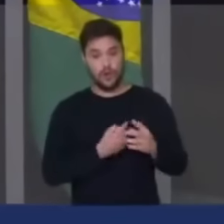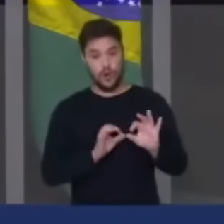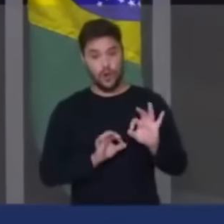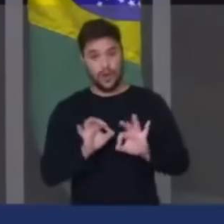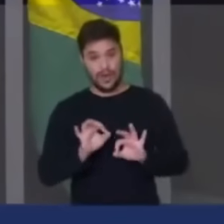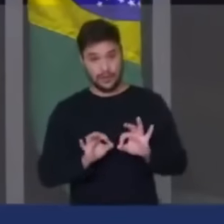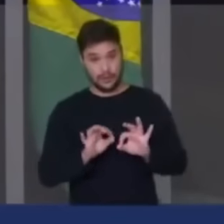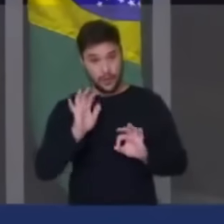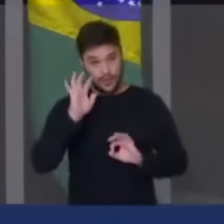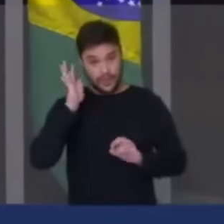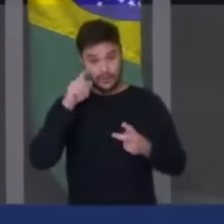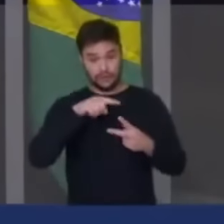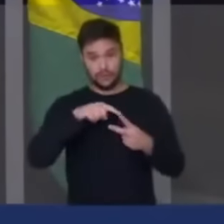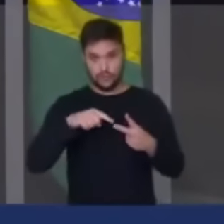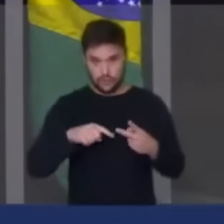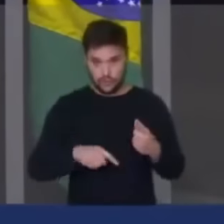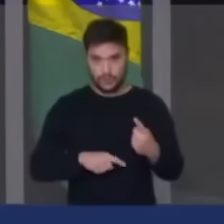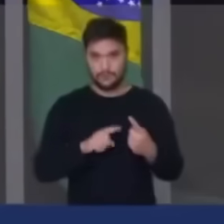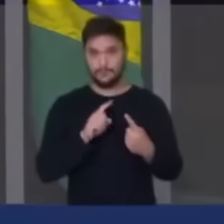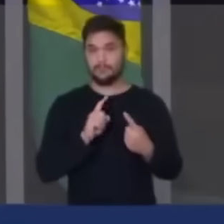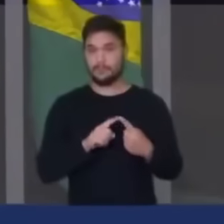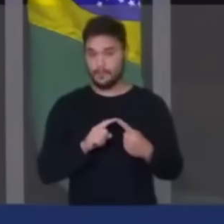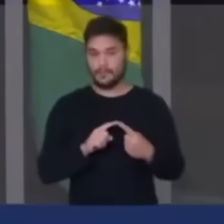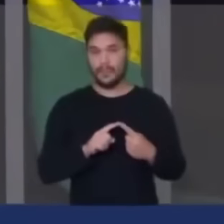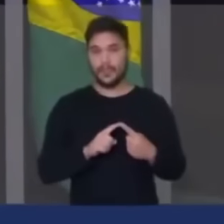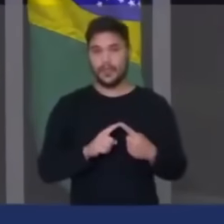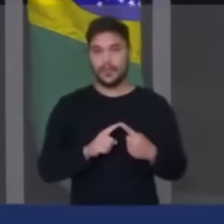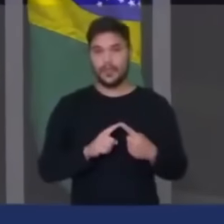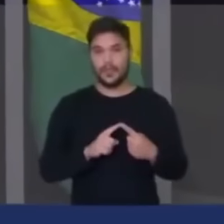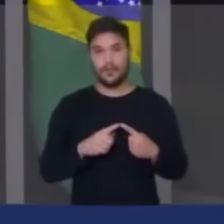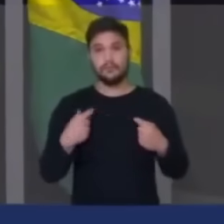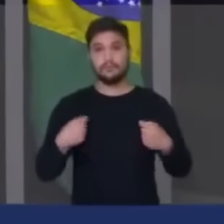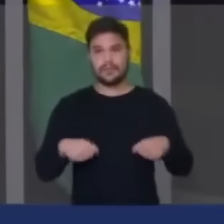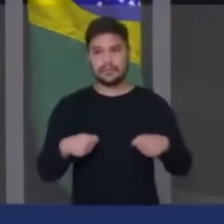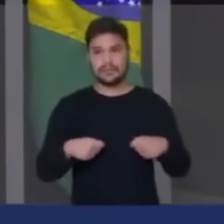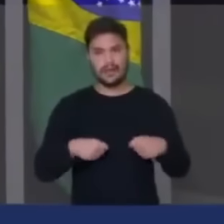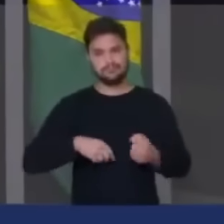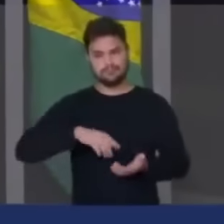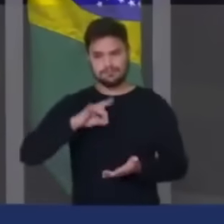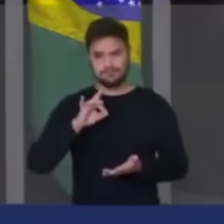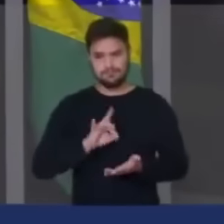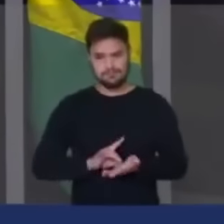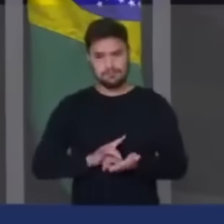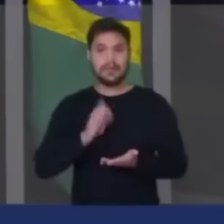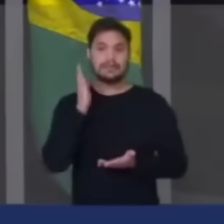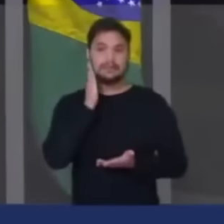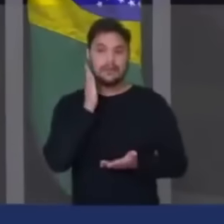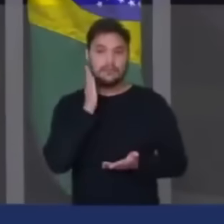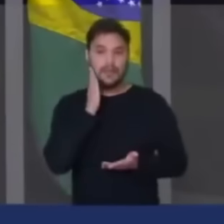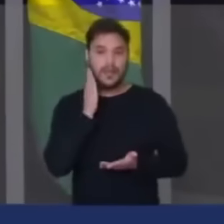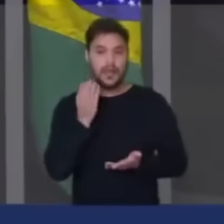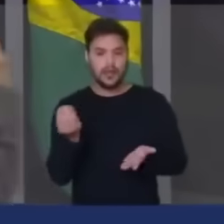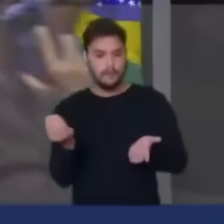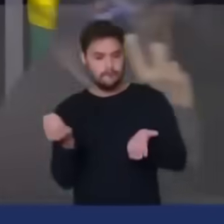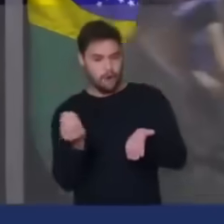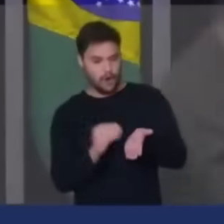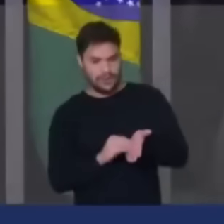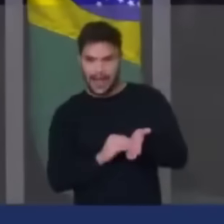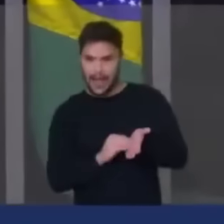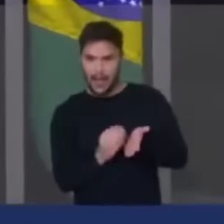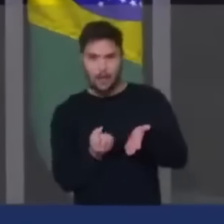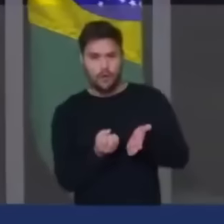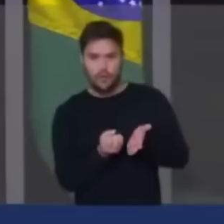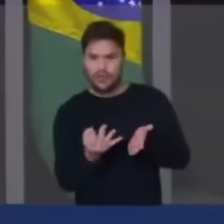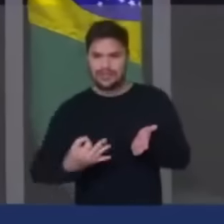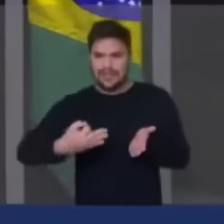Primeiro, nós tínhamos que concretizar os números, deixar com que tudo que